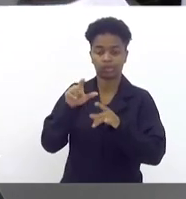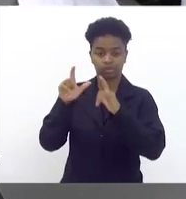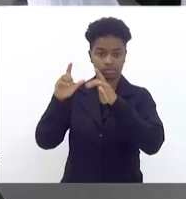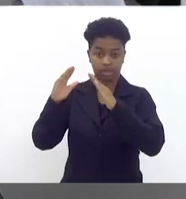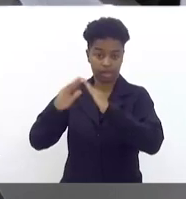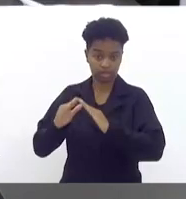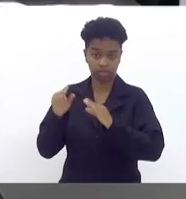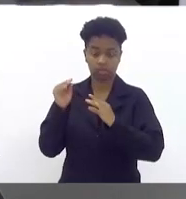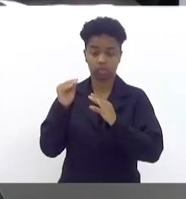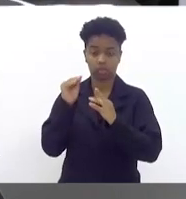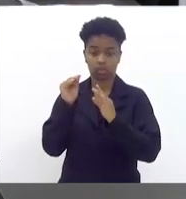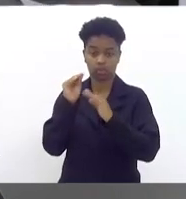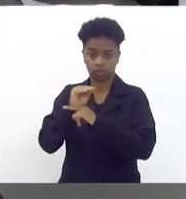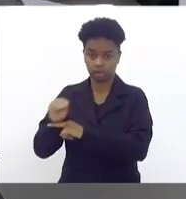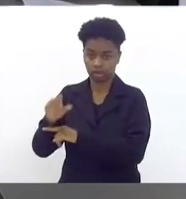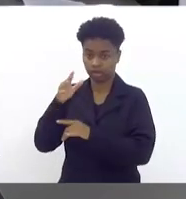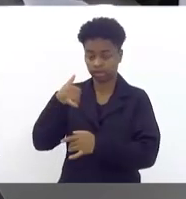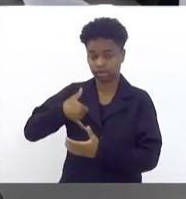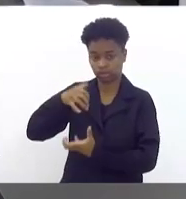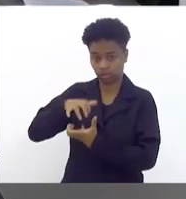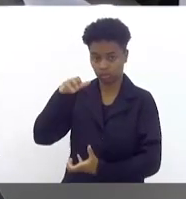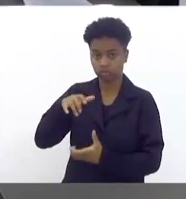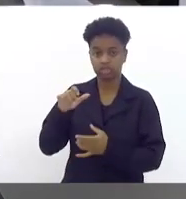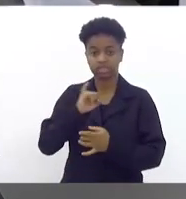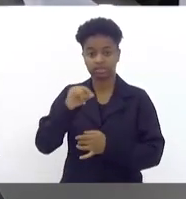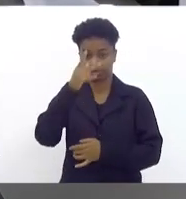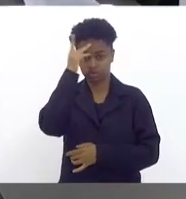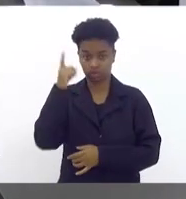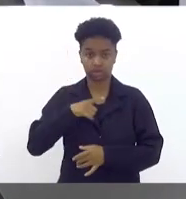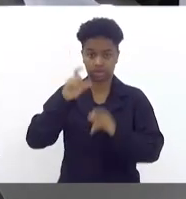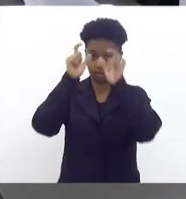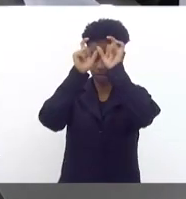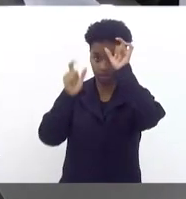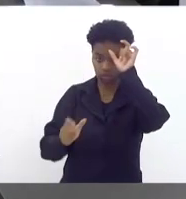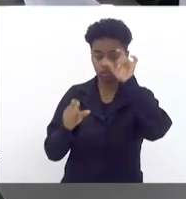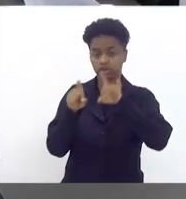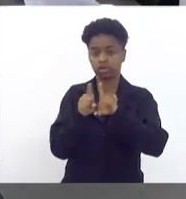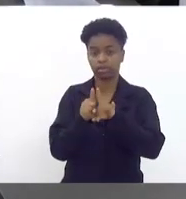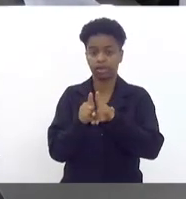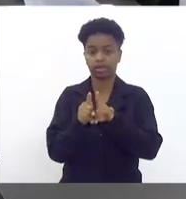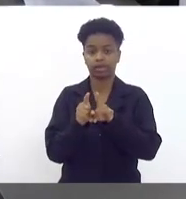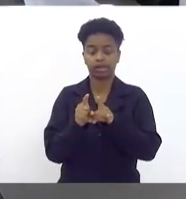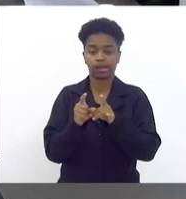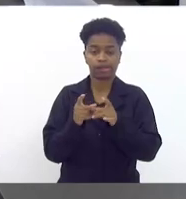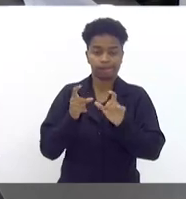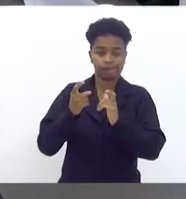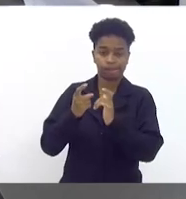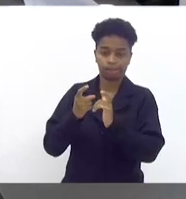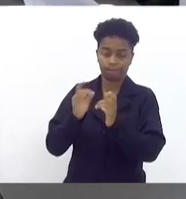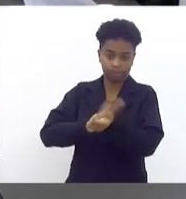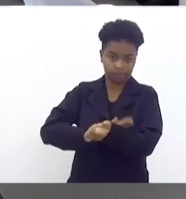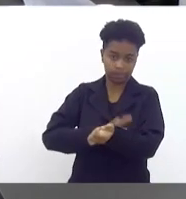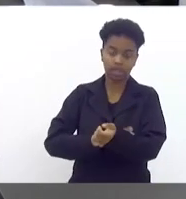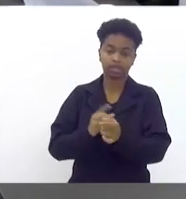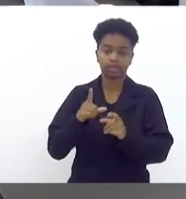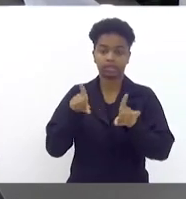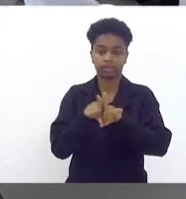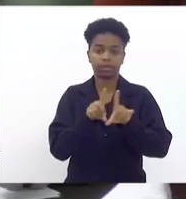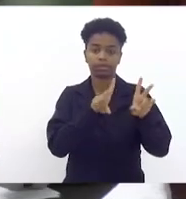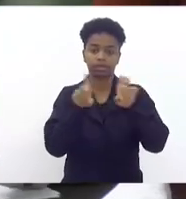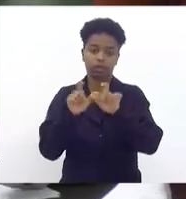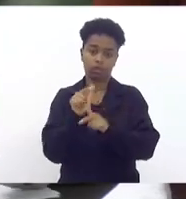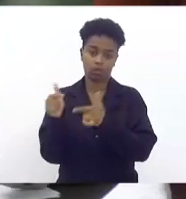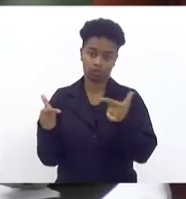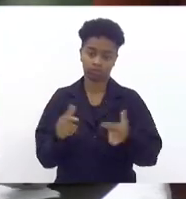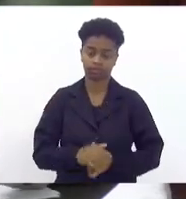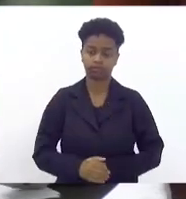com transtornos mentais e dependentes químicos e dá outras providências. Para aparecer, deputado Guilherme Delaroli.